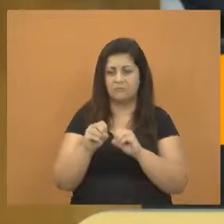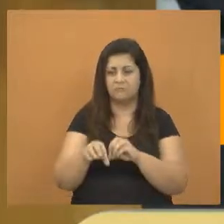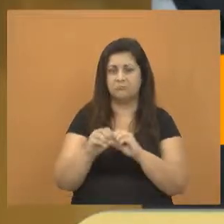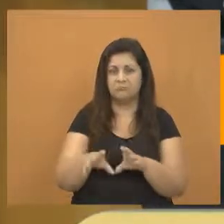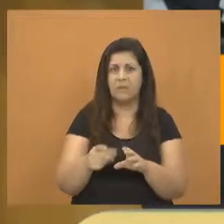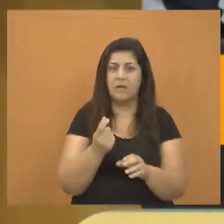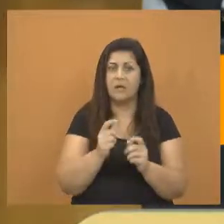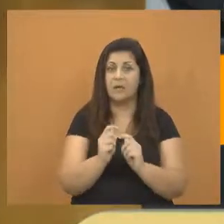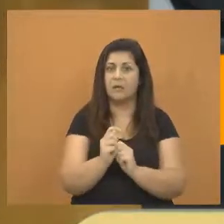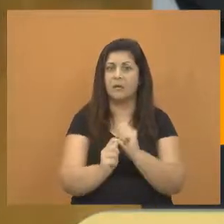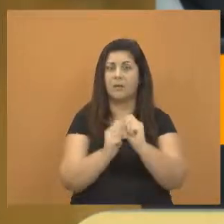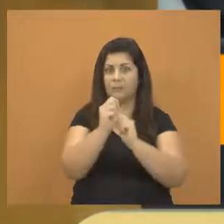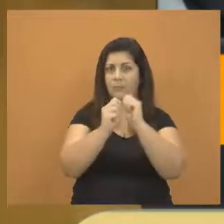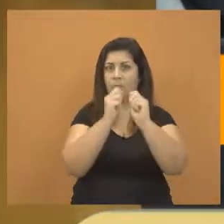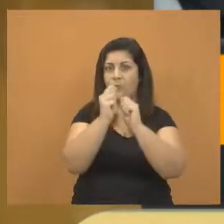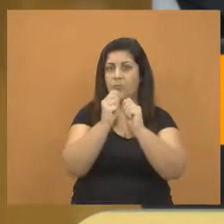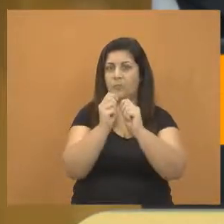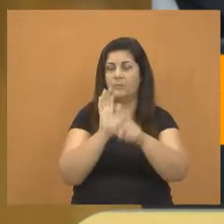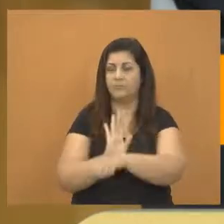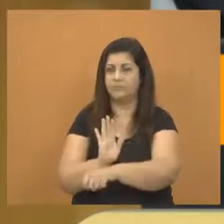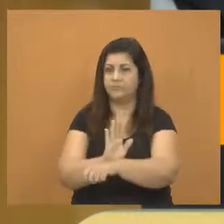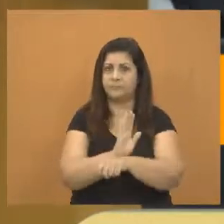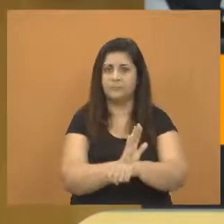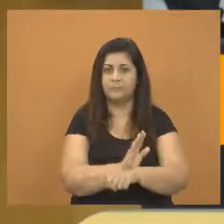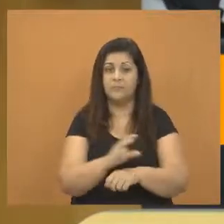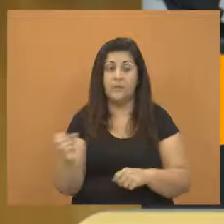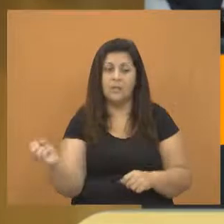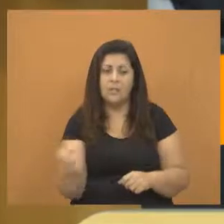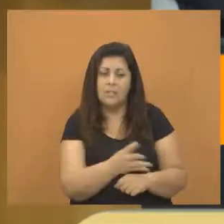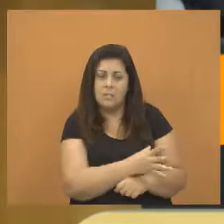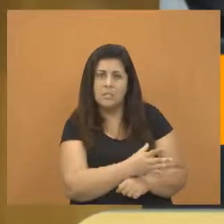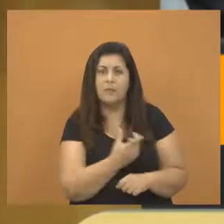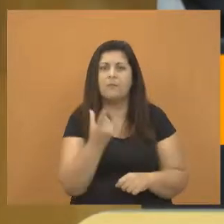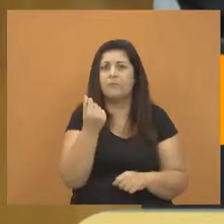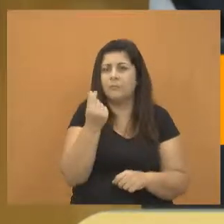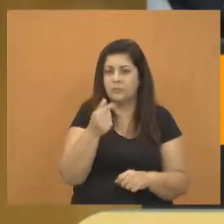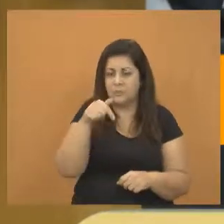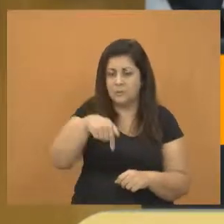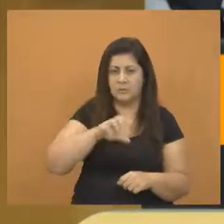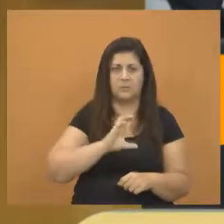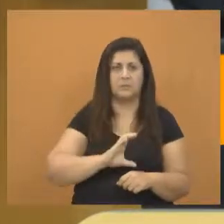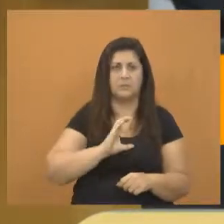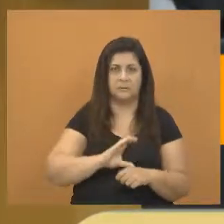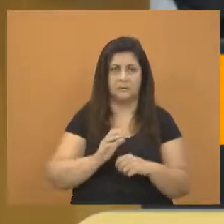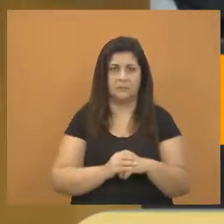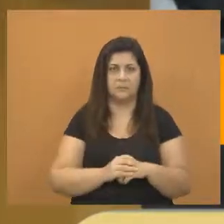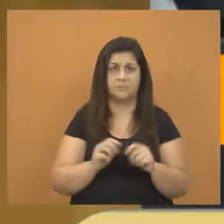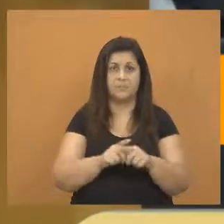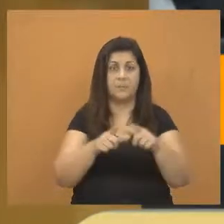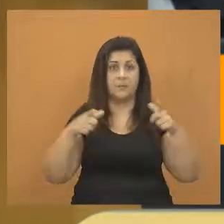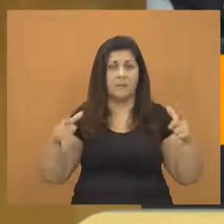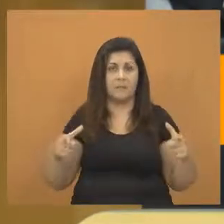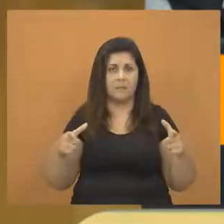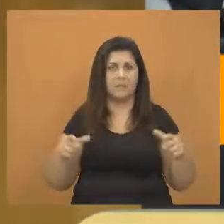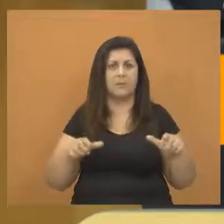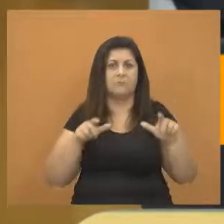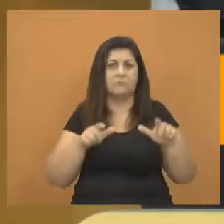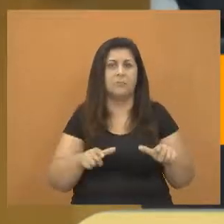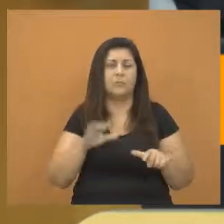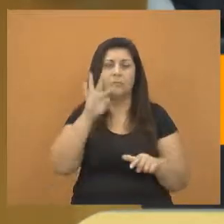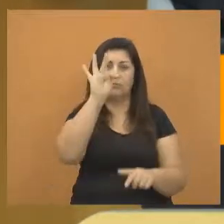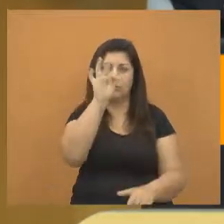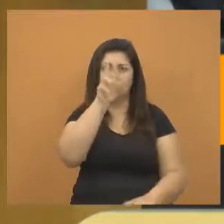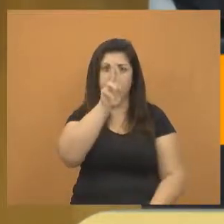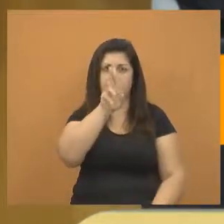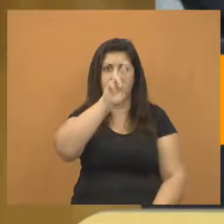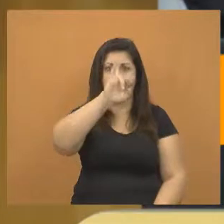solidária, apoio a novos investimentos para o município, fomento de projetos e ações no turismo.